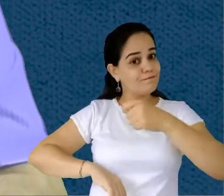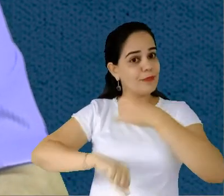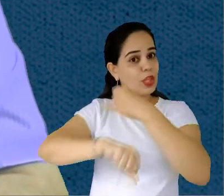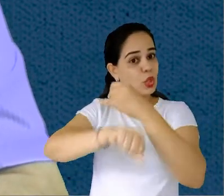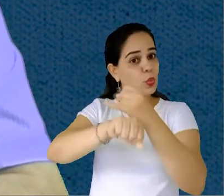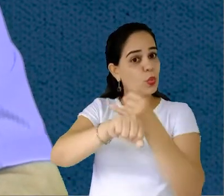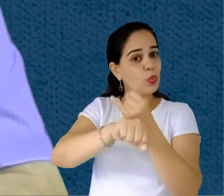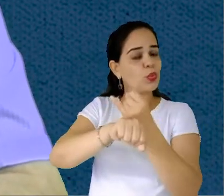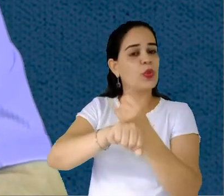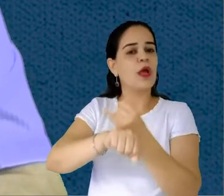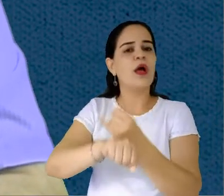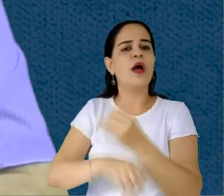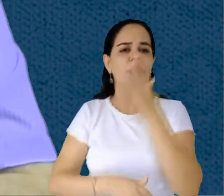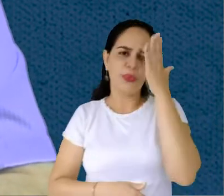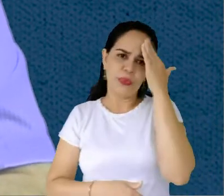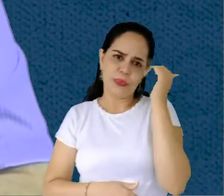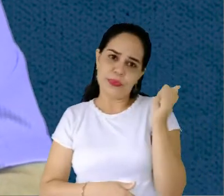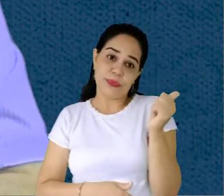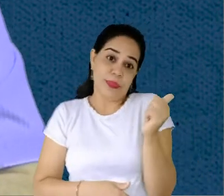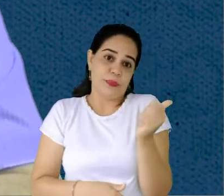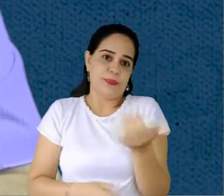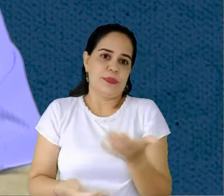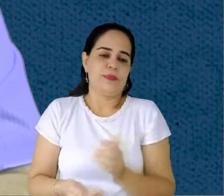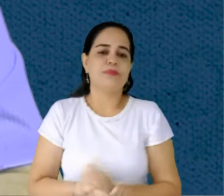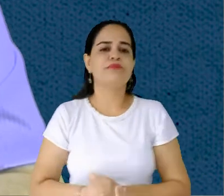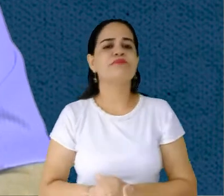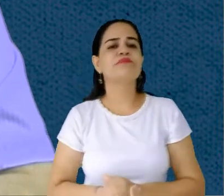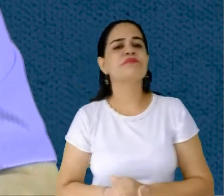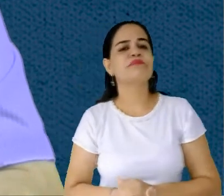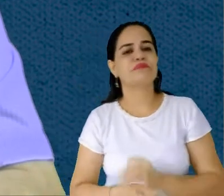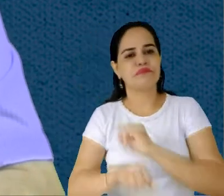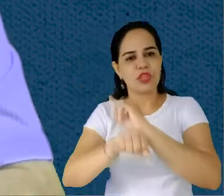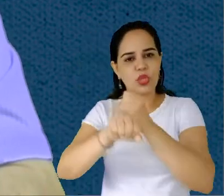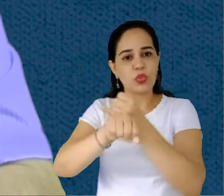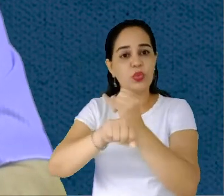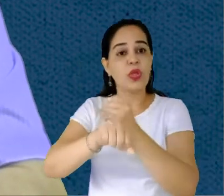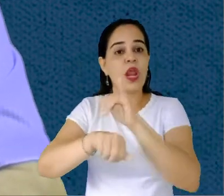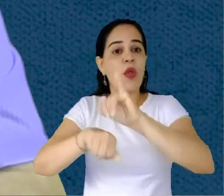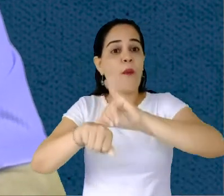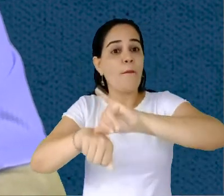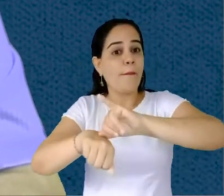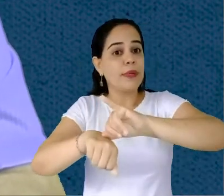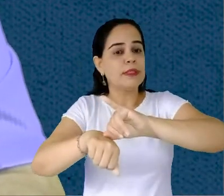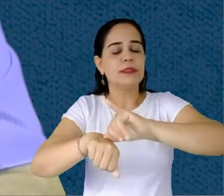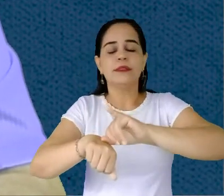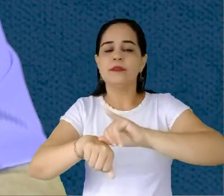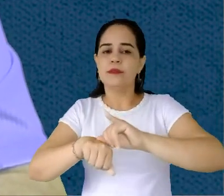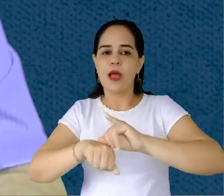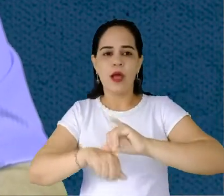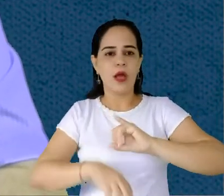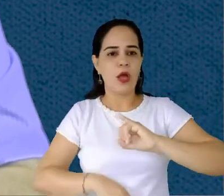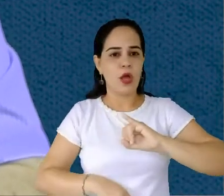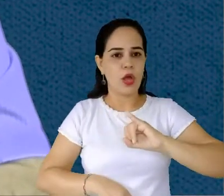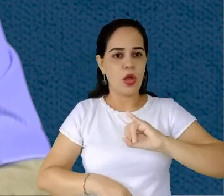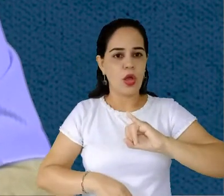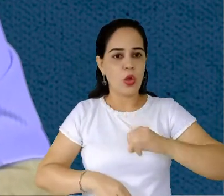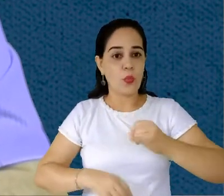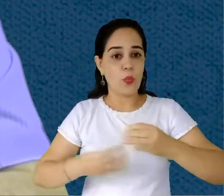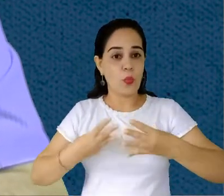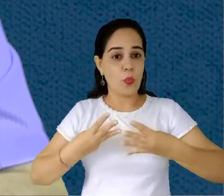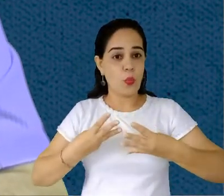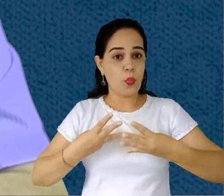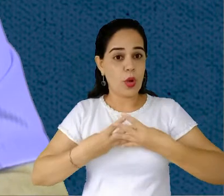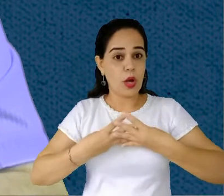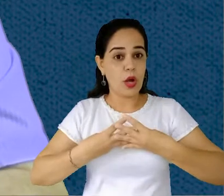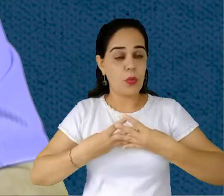sabemos, Jerusalém é a capital da Judeia e a cidade mais importante. De maneira